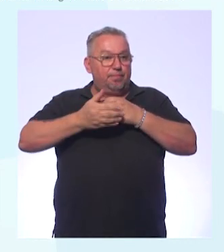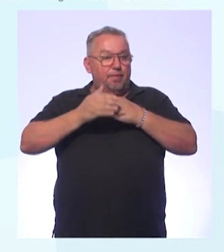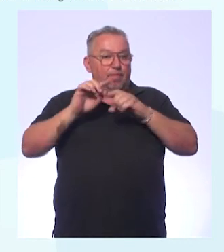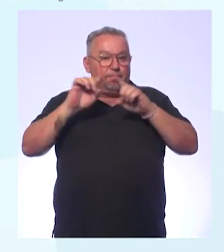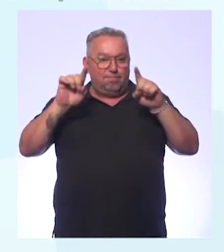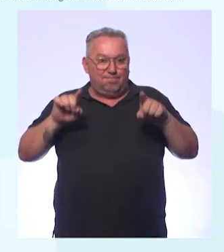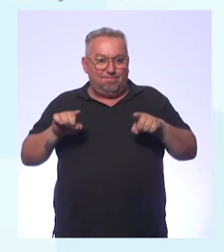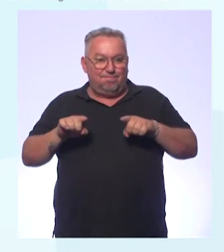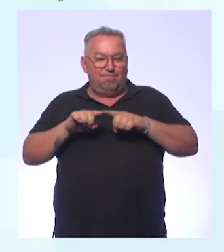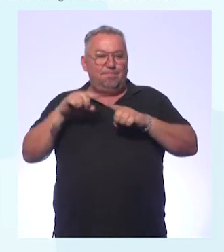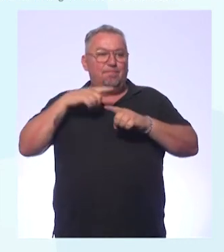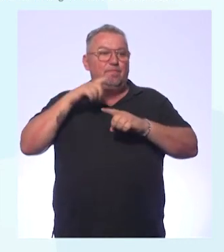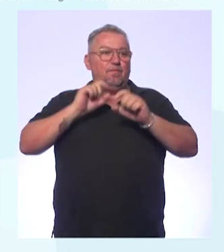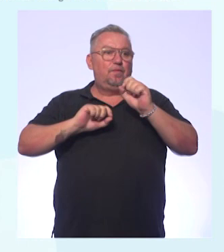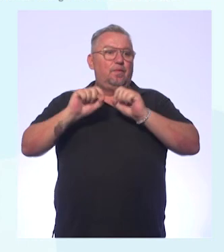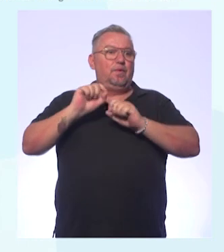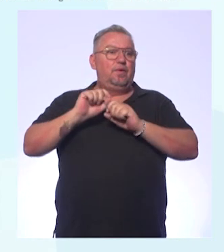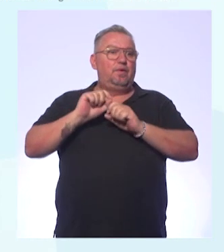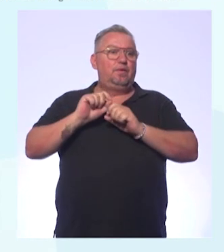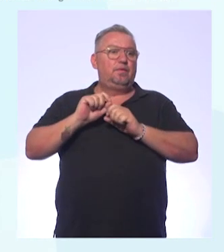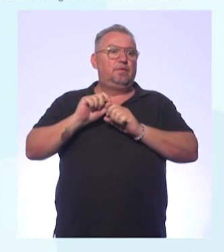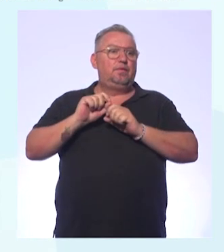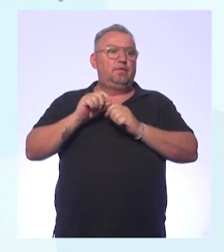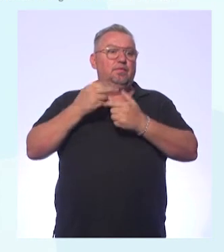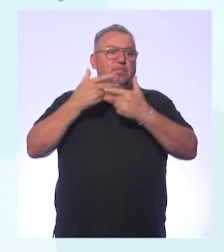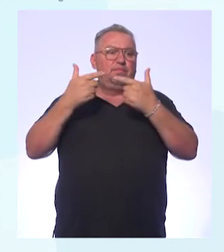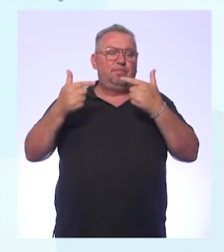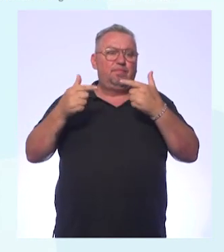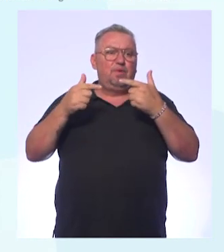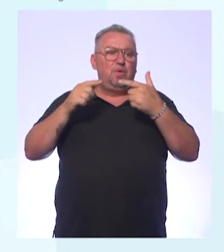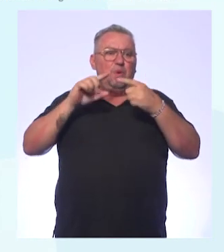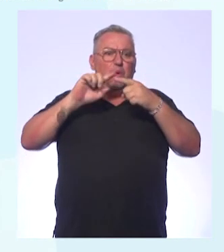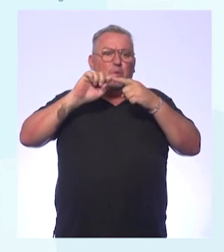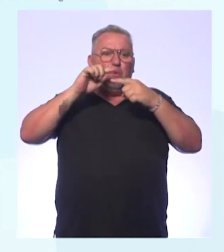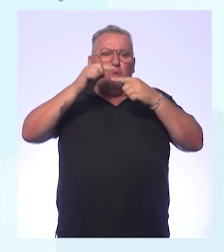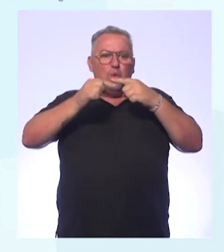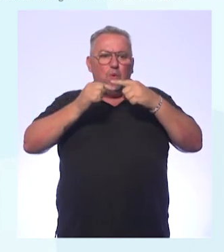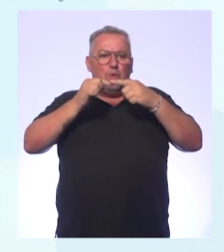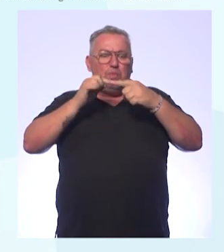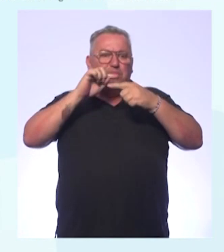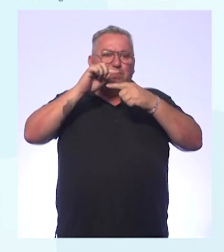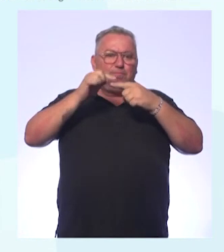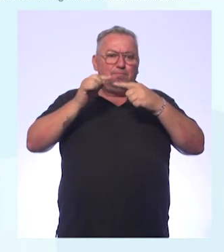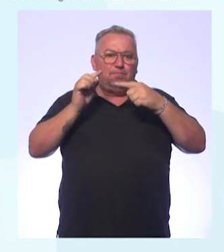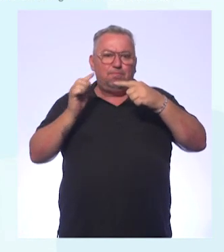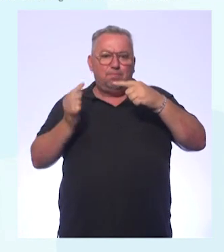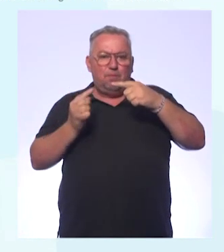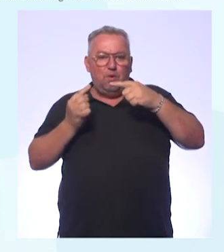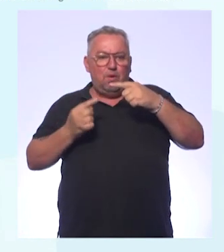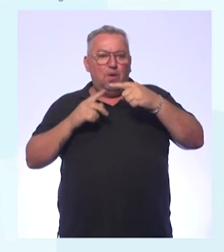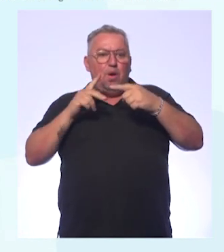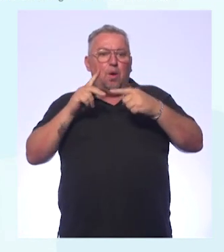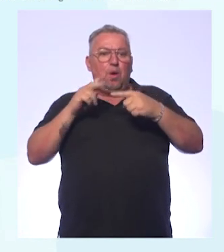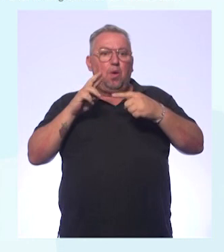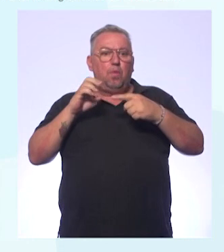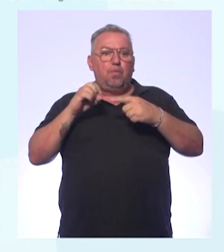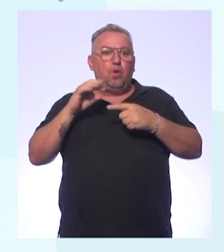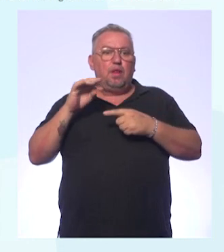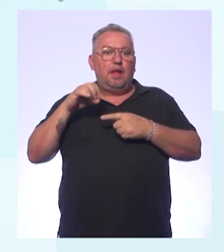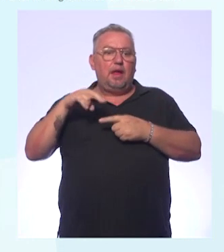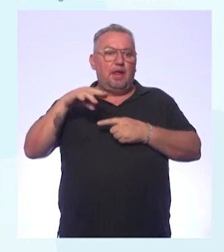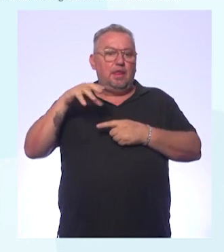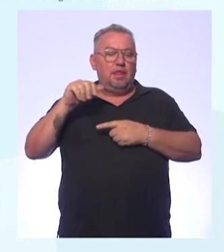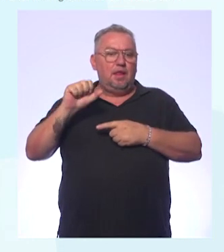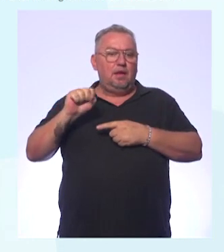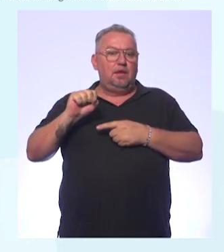retângulo aí que tem uns negócios arredondados aí, umas estruturas que são proteínas, tá? Basicamente,